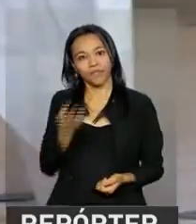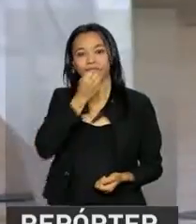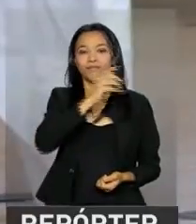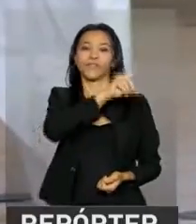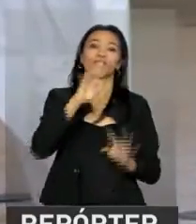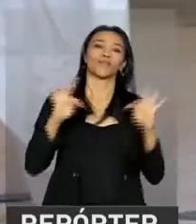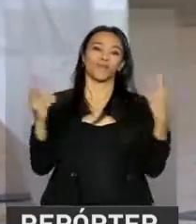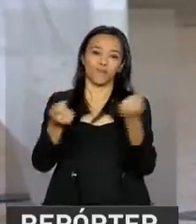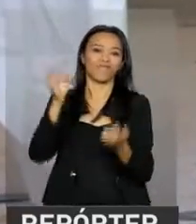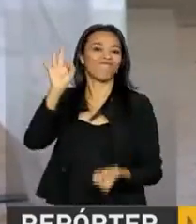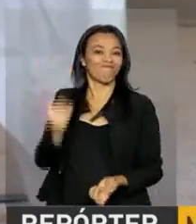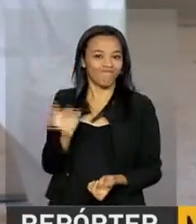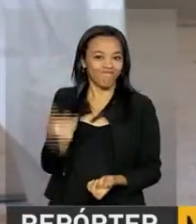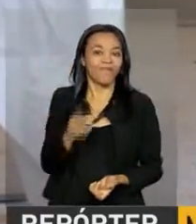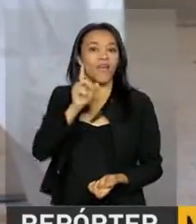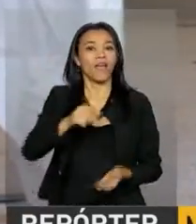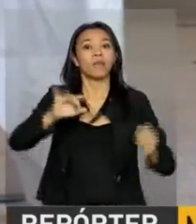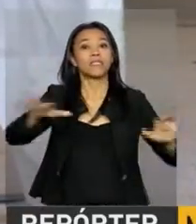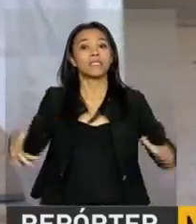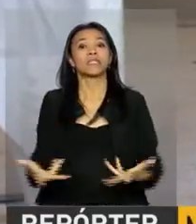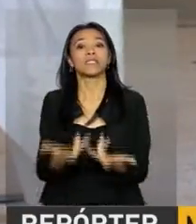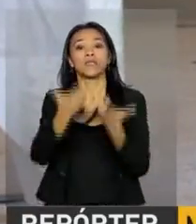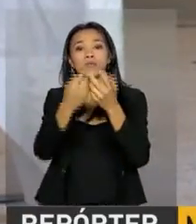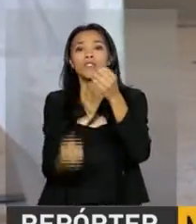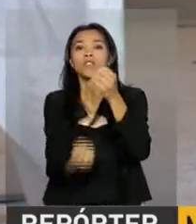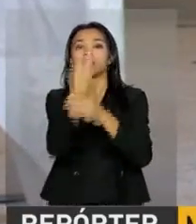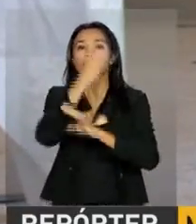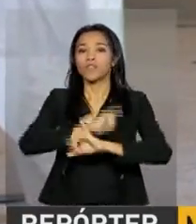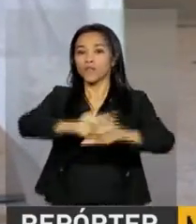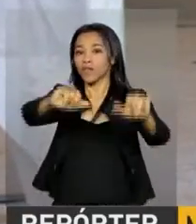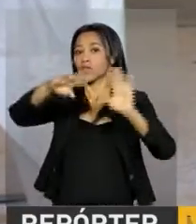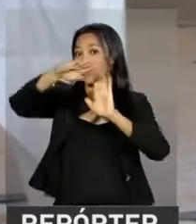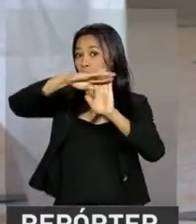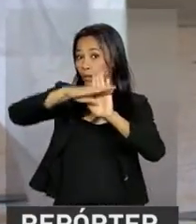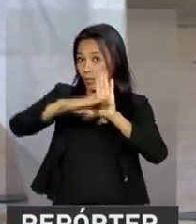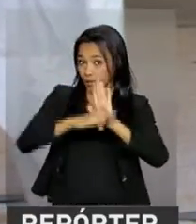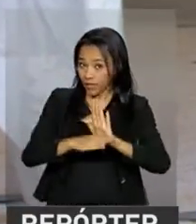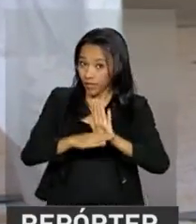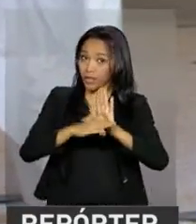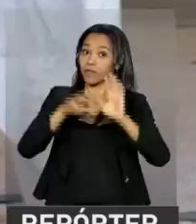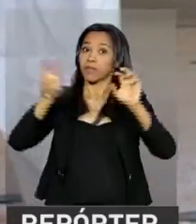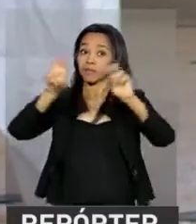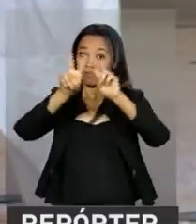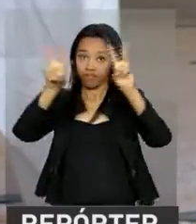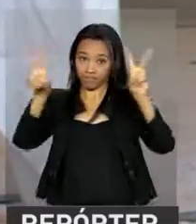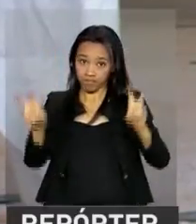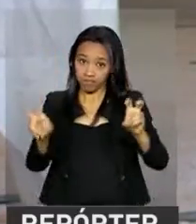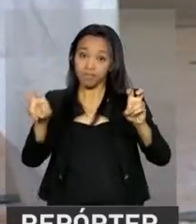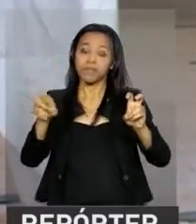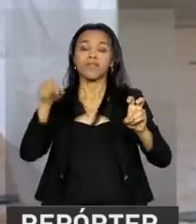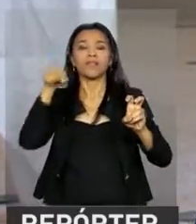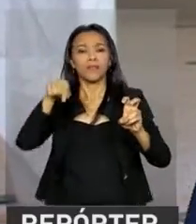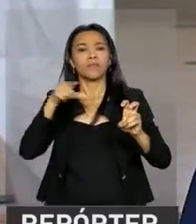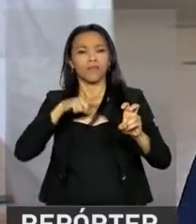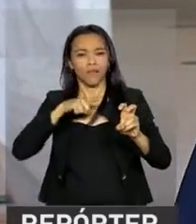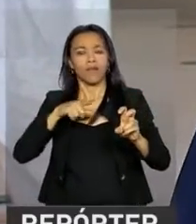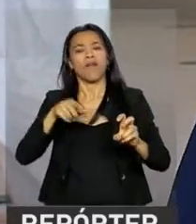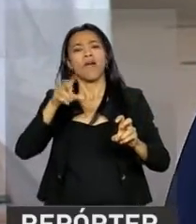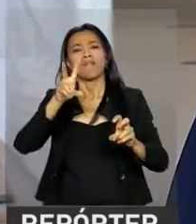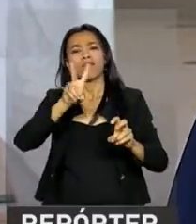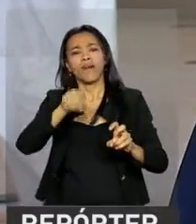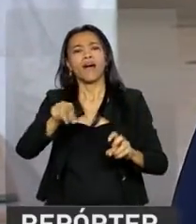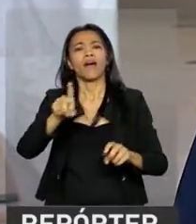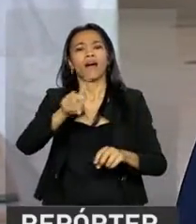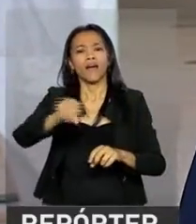isso mesmo, Leandro. É uma cerimônia de lançamento do programa Senhor Orientador. Vai ser ao meio-dia, lá no